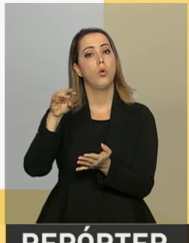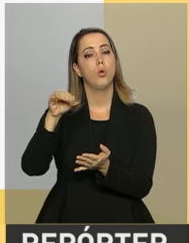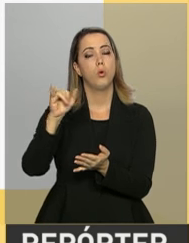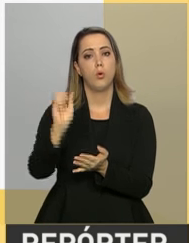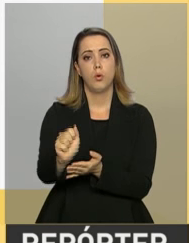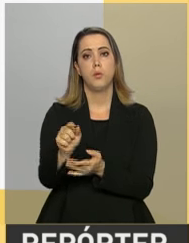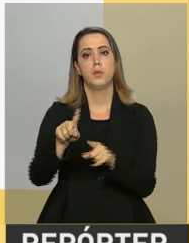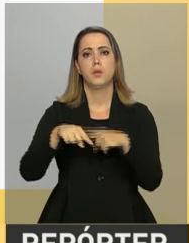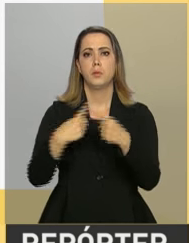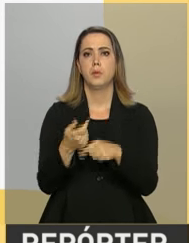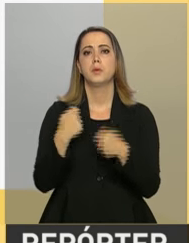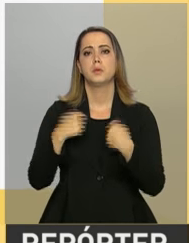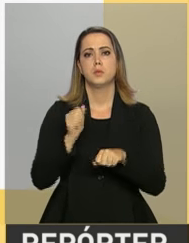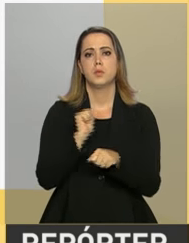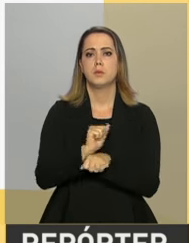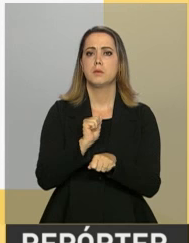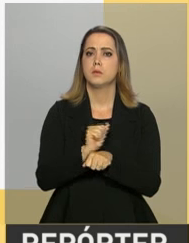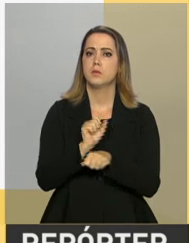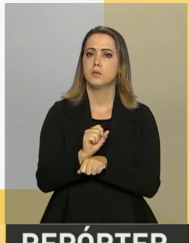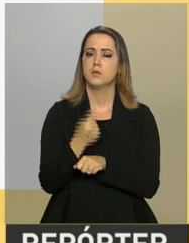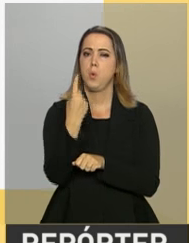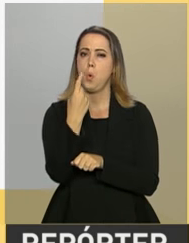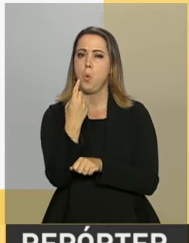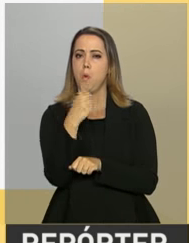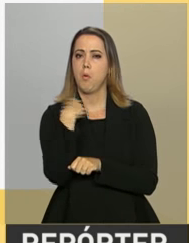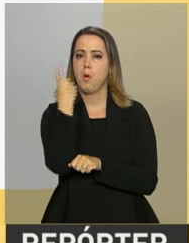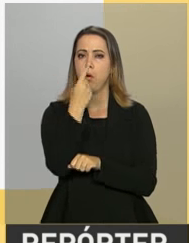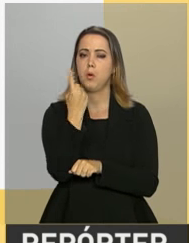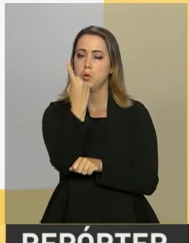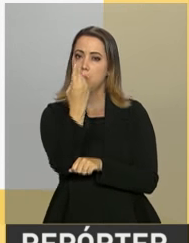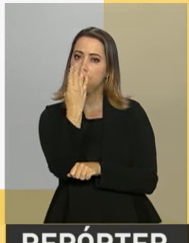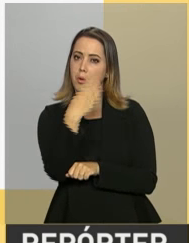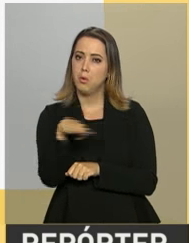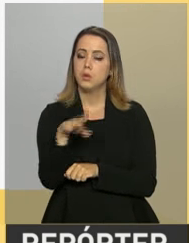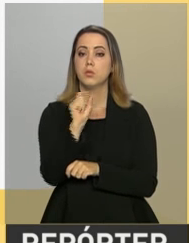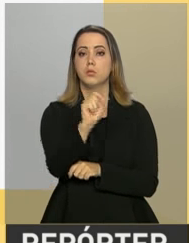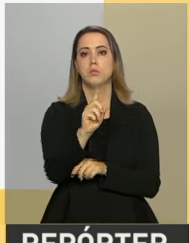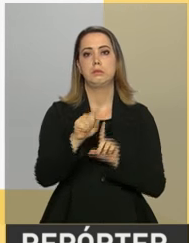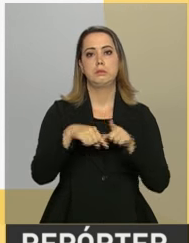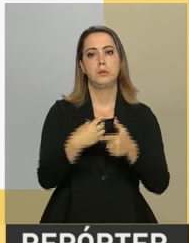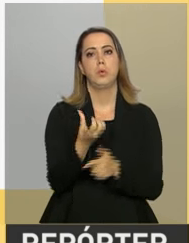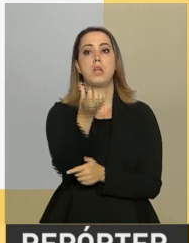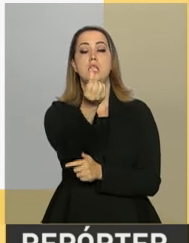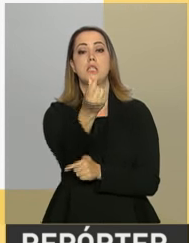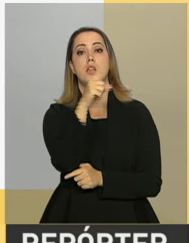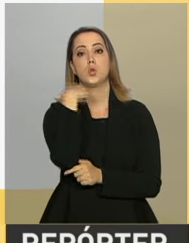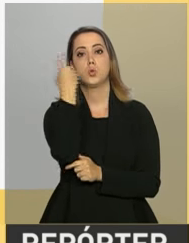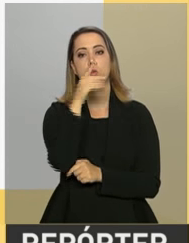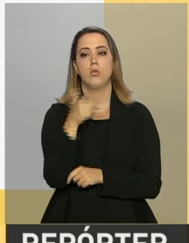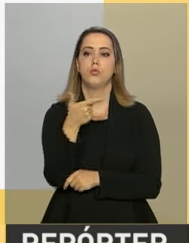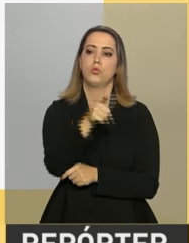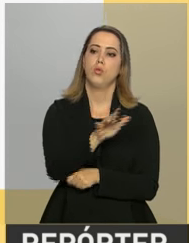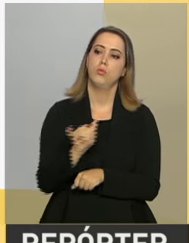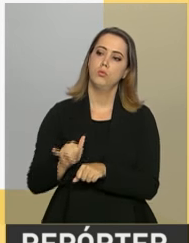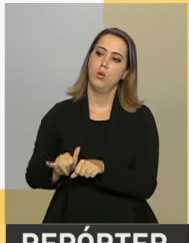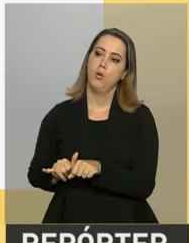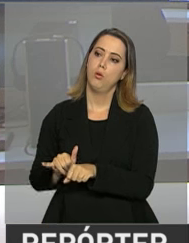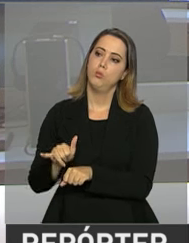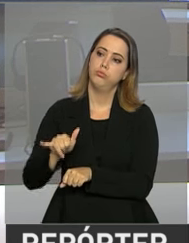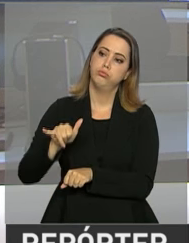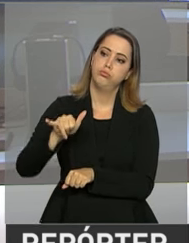parada técnica de cerca de uma hora, uma hora e meia. E daí são 6 horas para